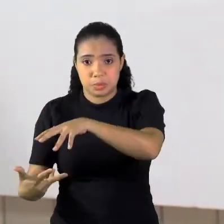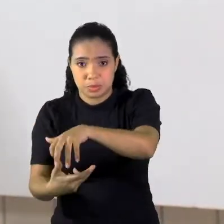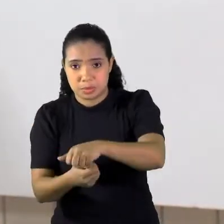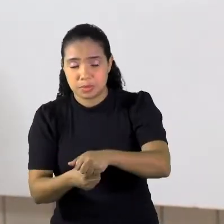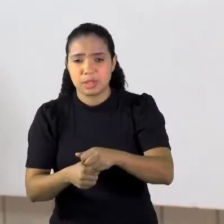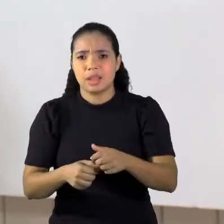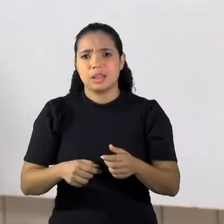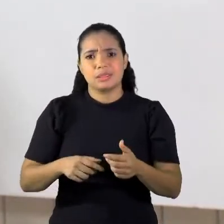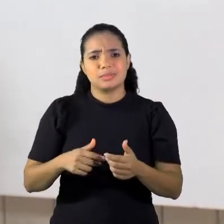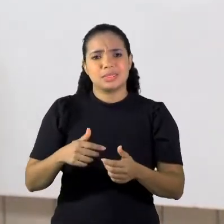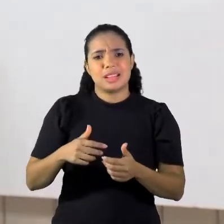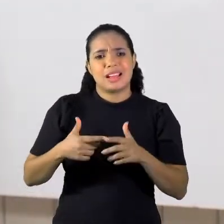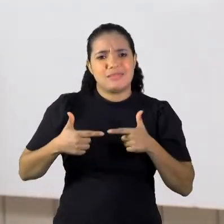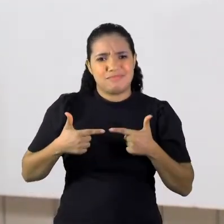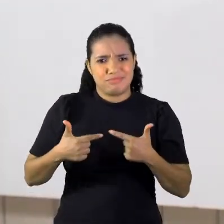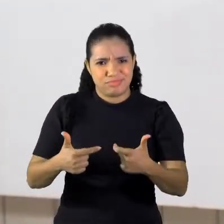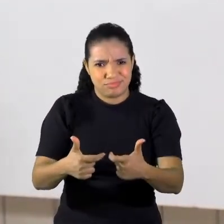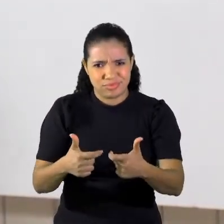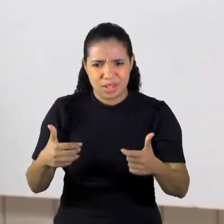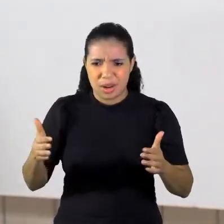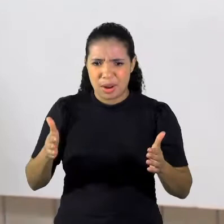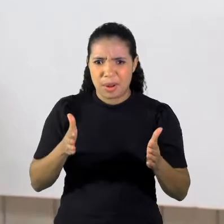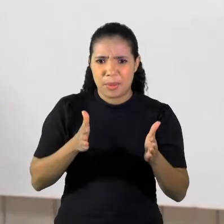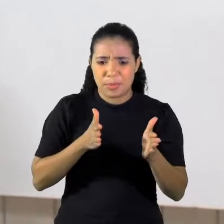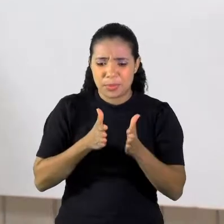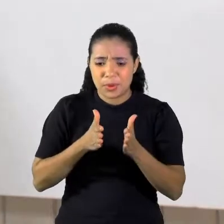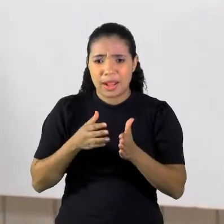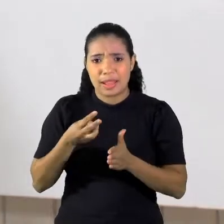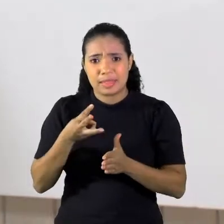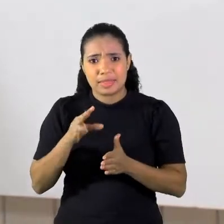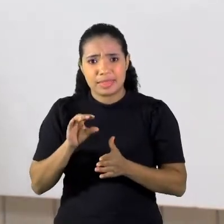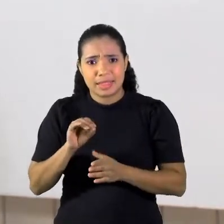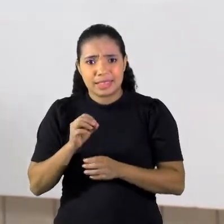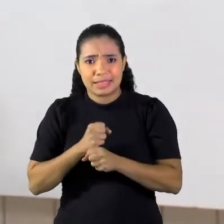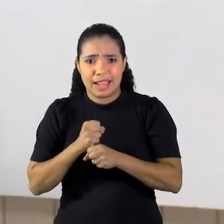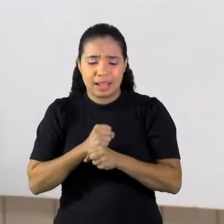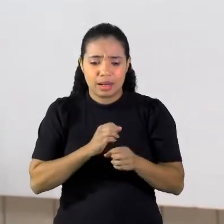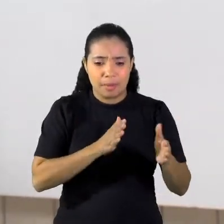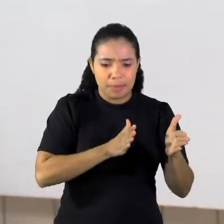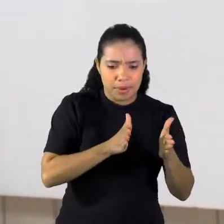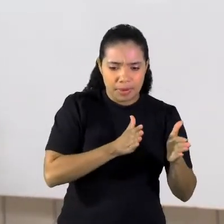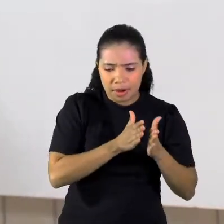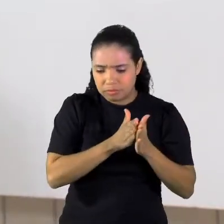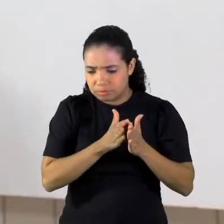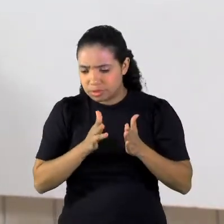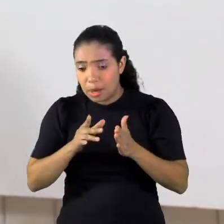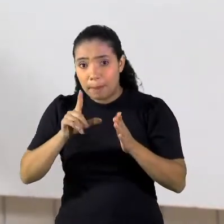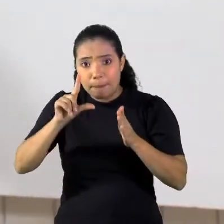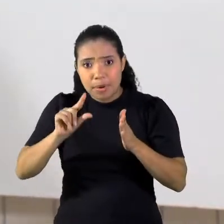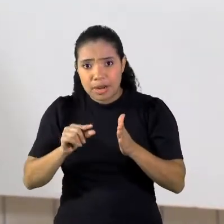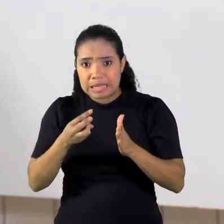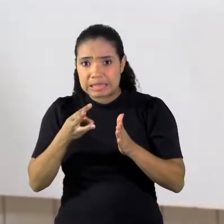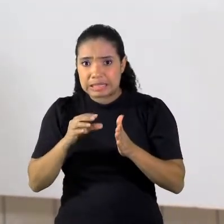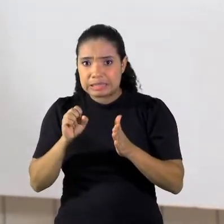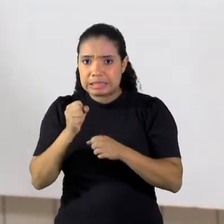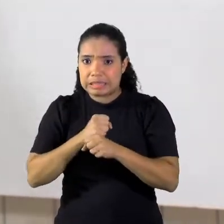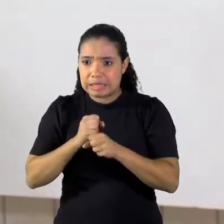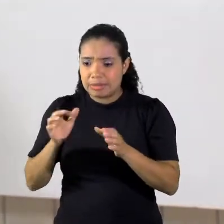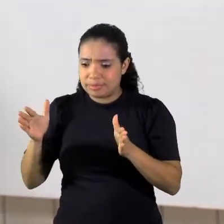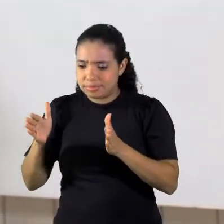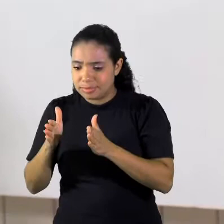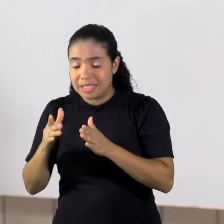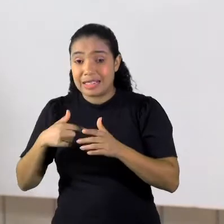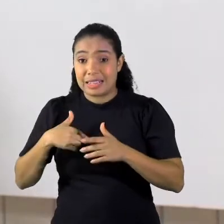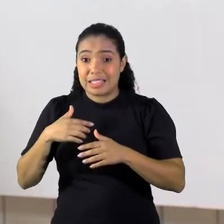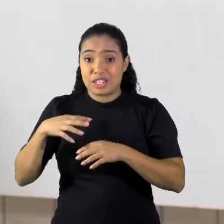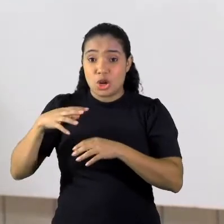essas guerras, em um prazo menor de 30 anos, os líderes mundiais começaram a se preocupar de forma bem